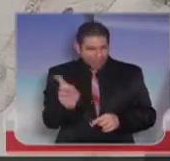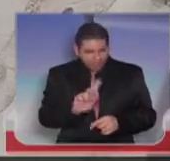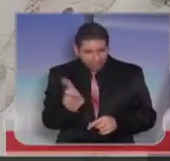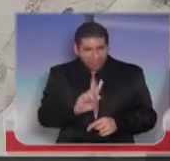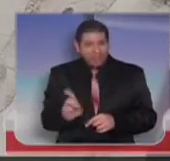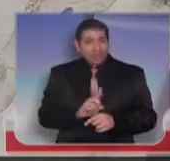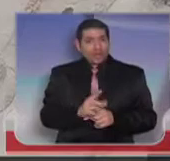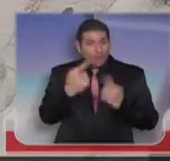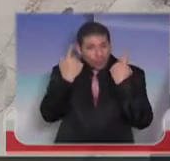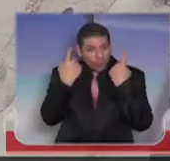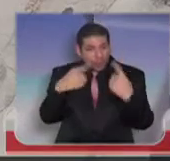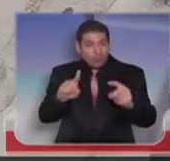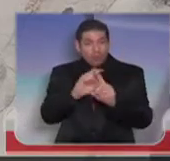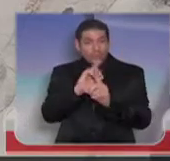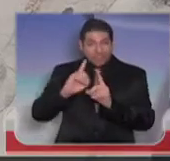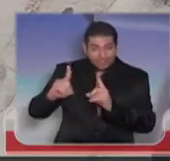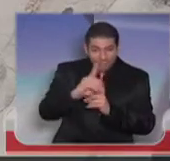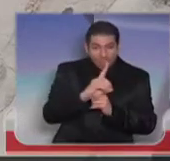falar, que ninguém quer lembrar.